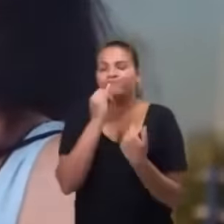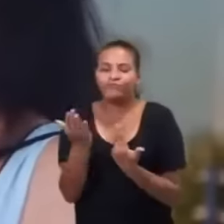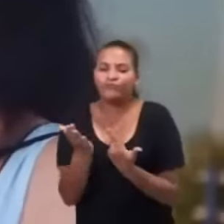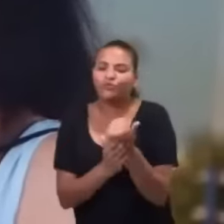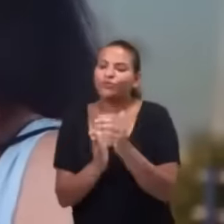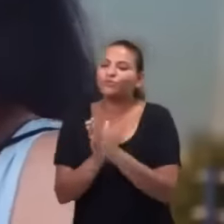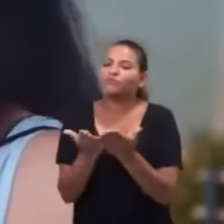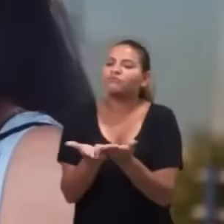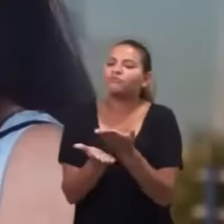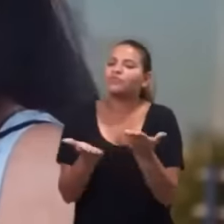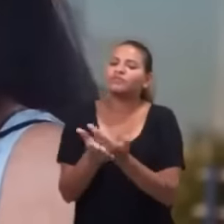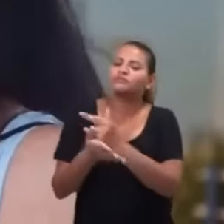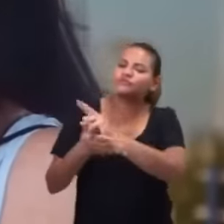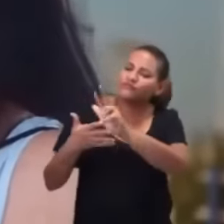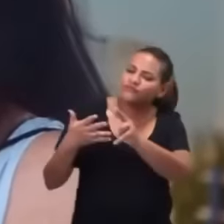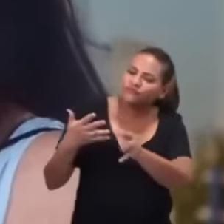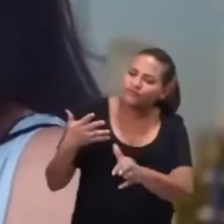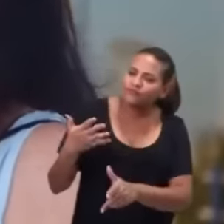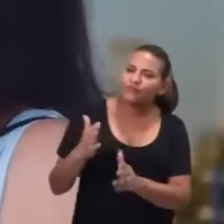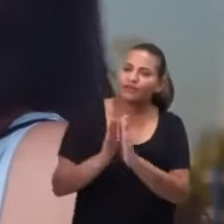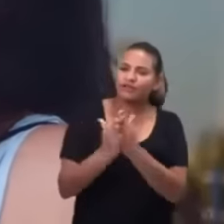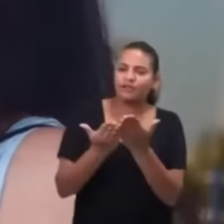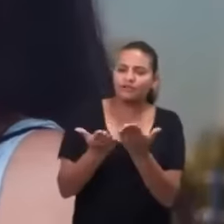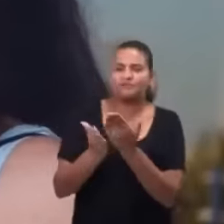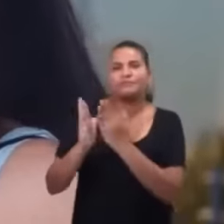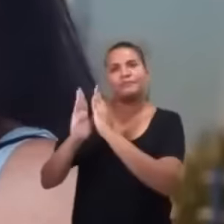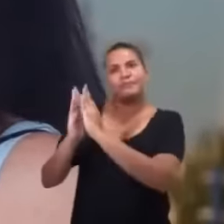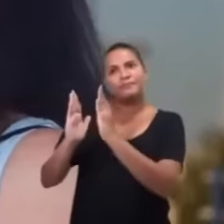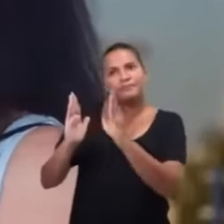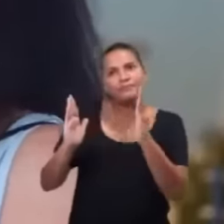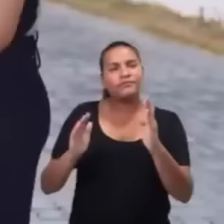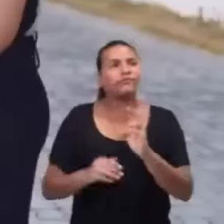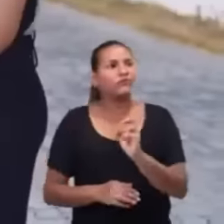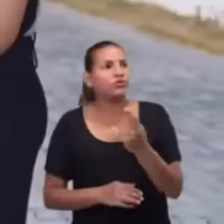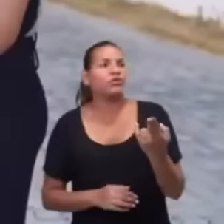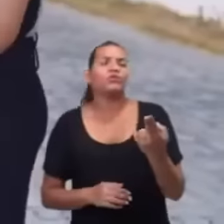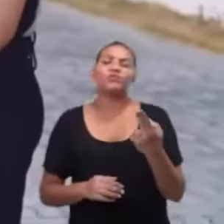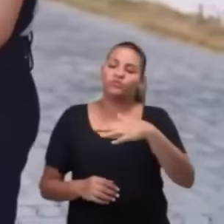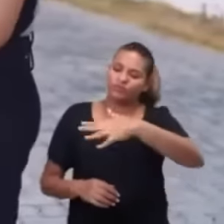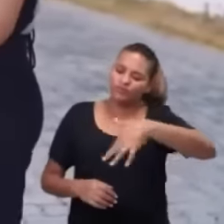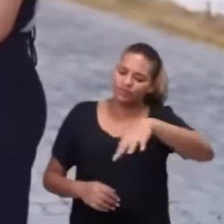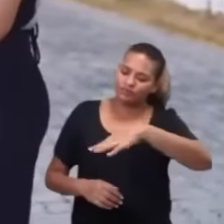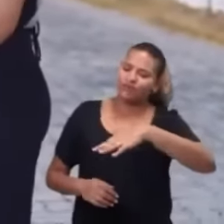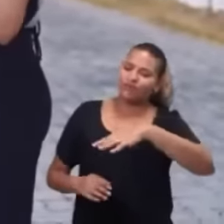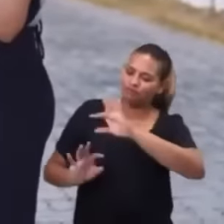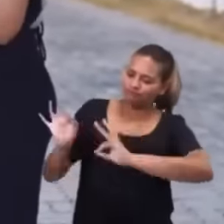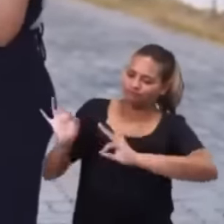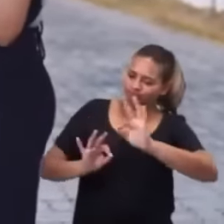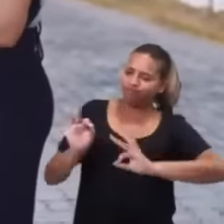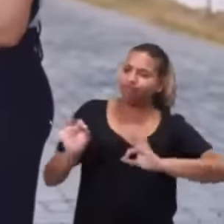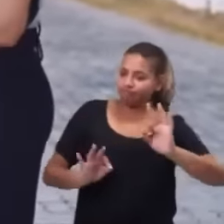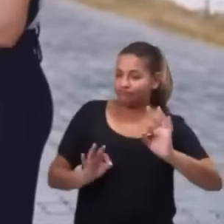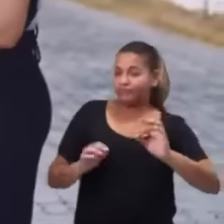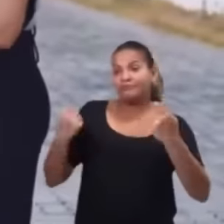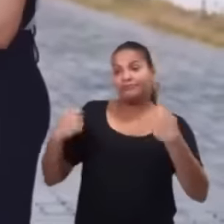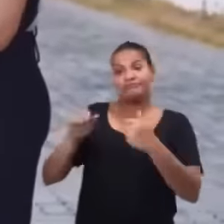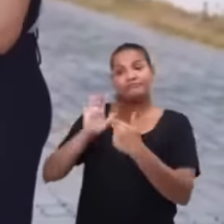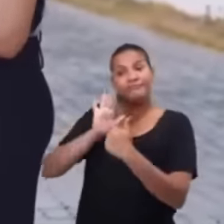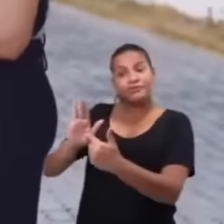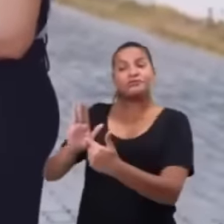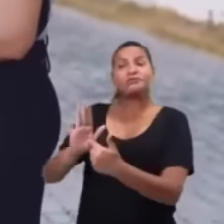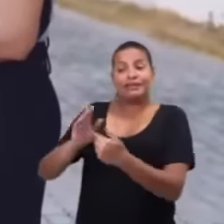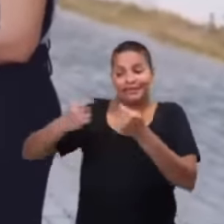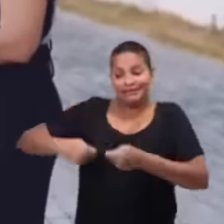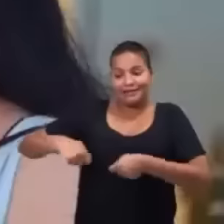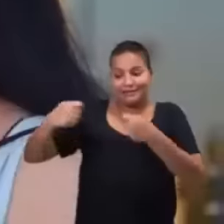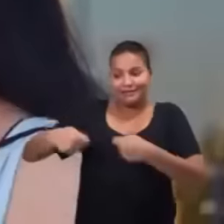comprar vários livros para a sua biblioteca ou construir salas. Ele vai mostrar realmente a necessidade,